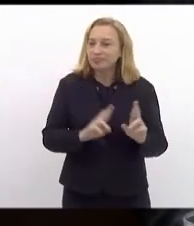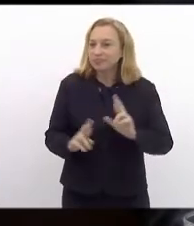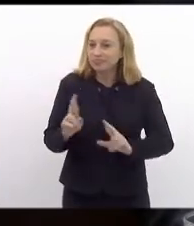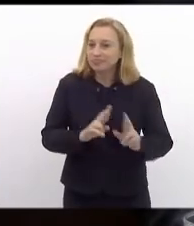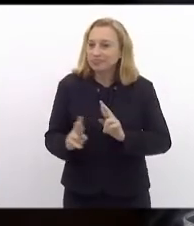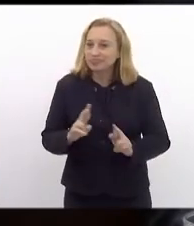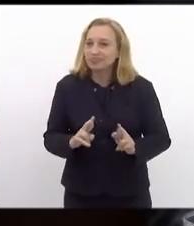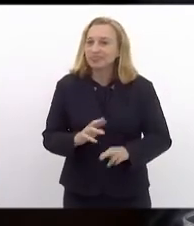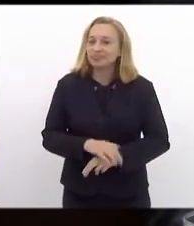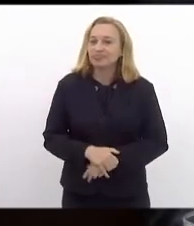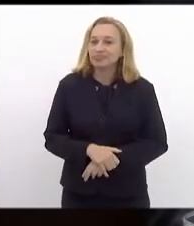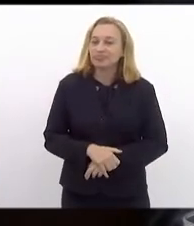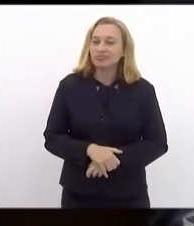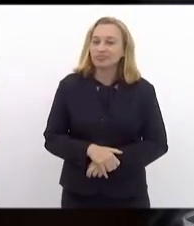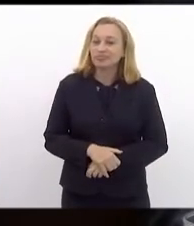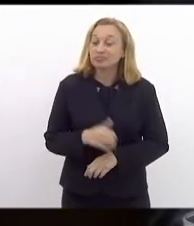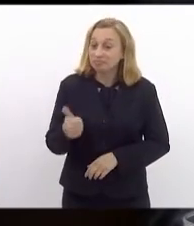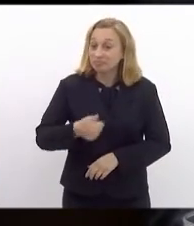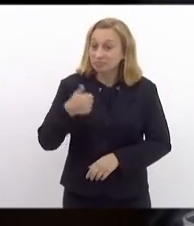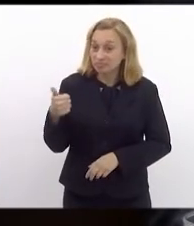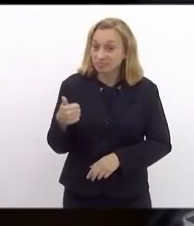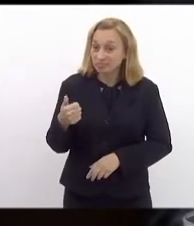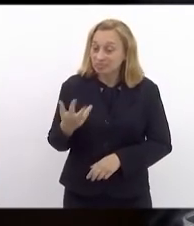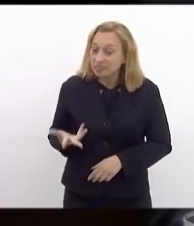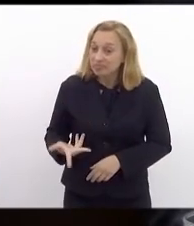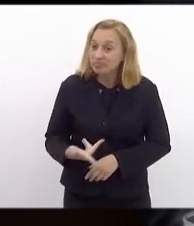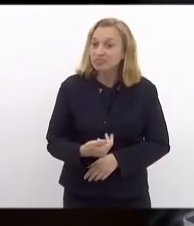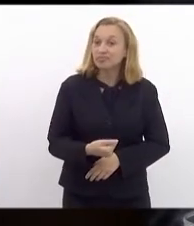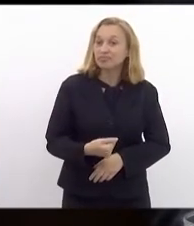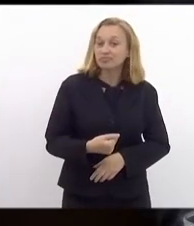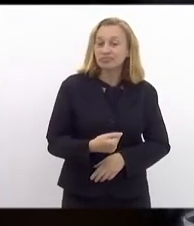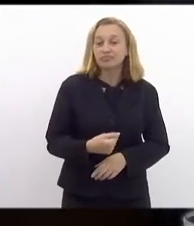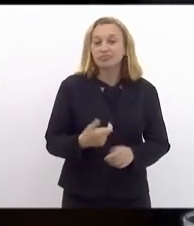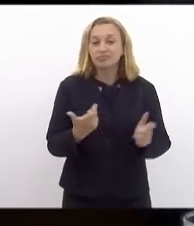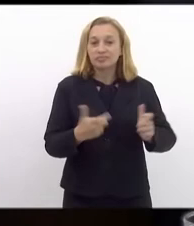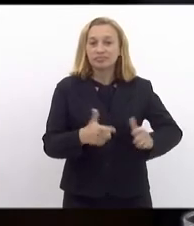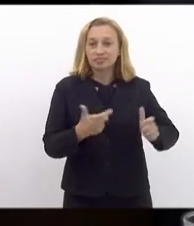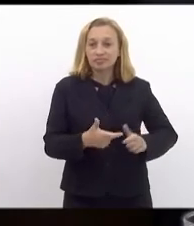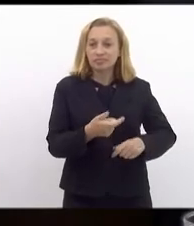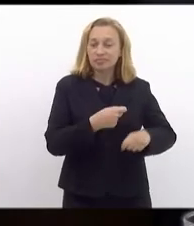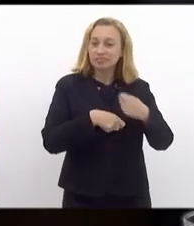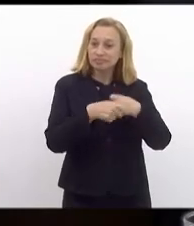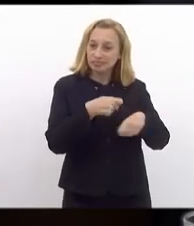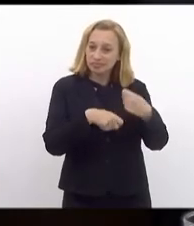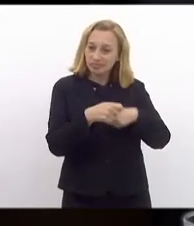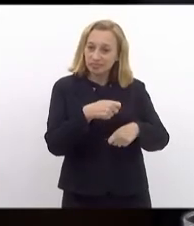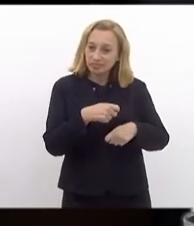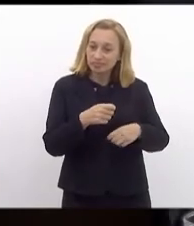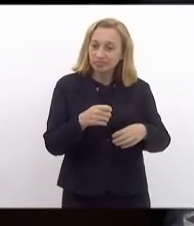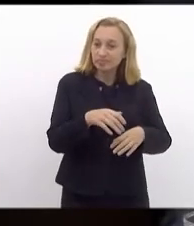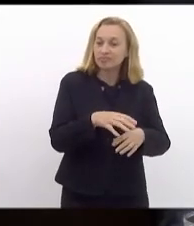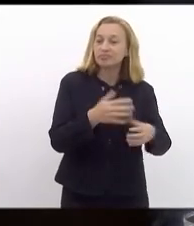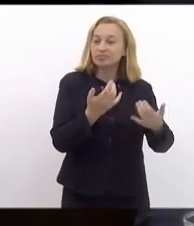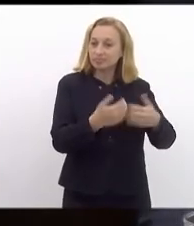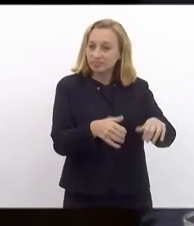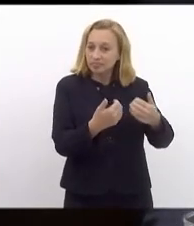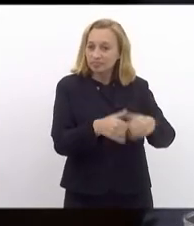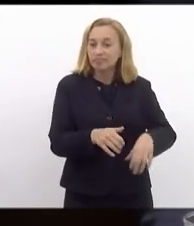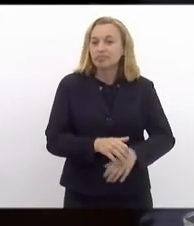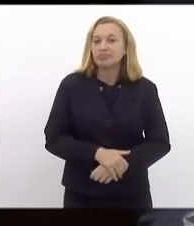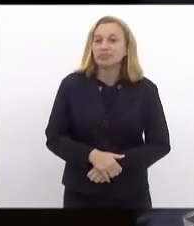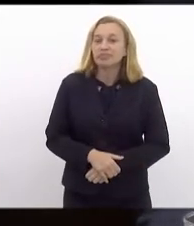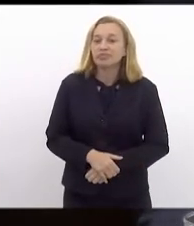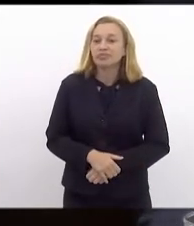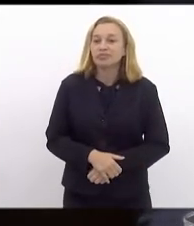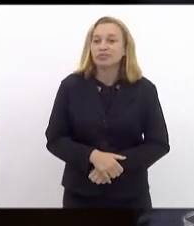relação a melhoria com relação ao ambiente dos negócios do setor tem Petrópolis a